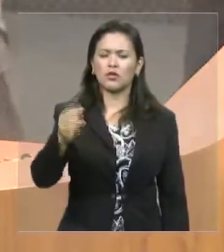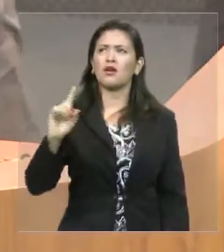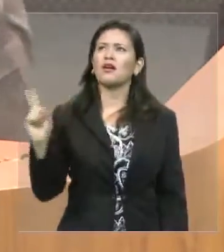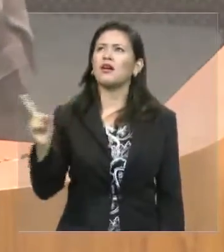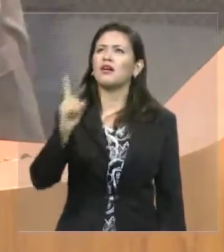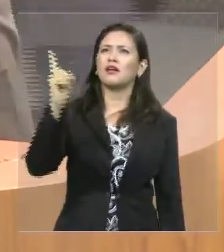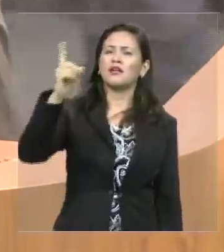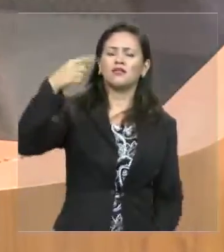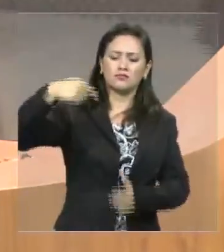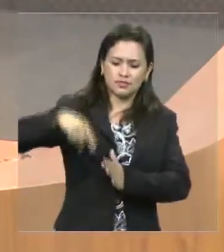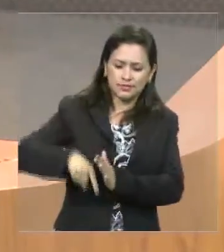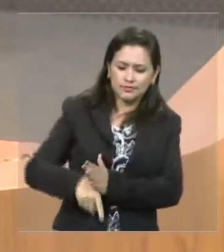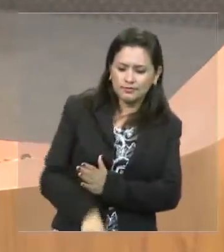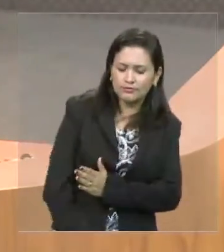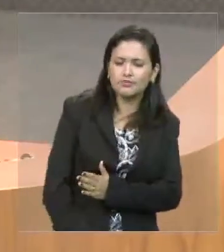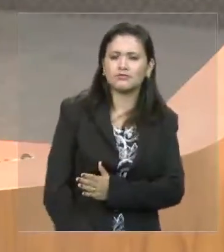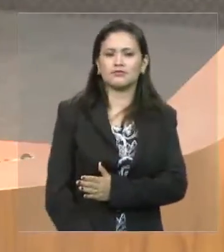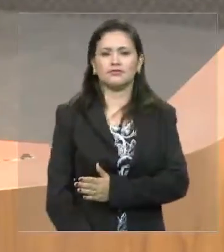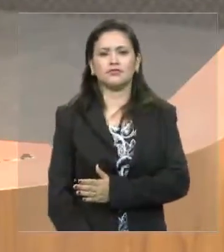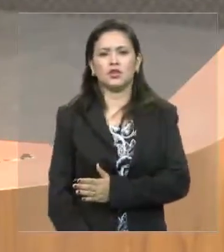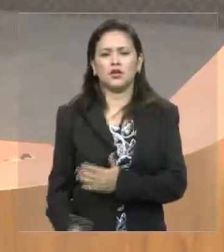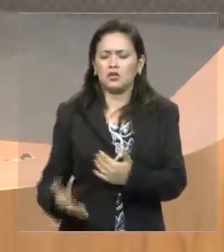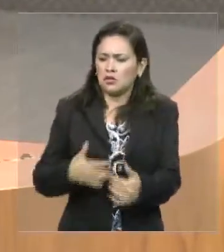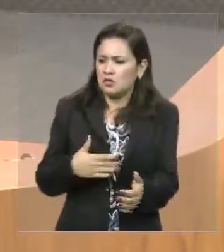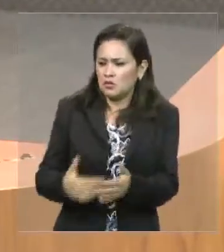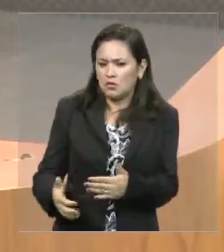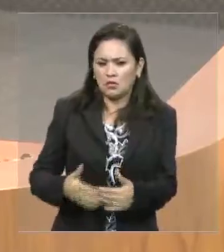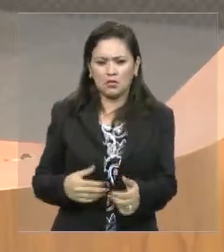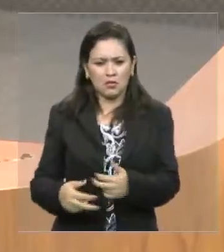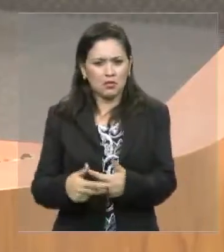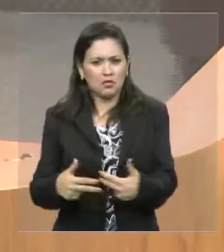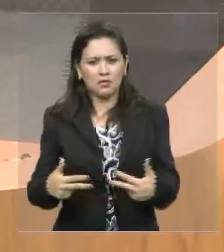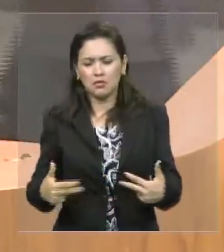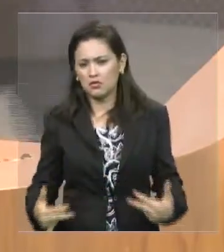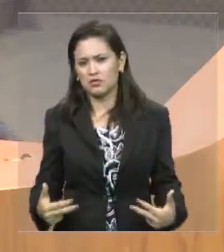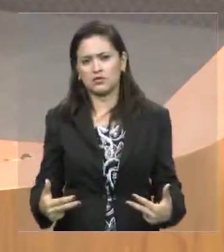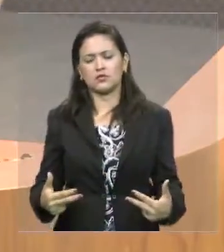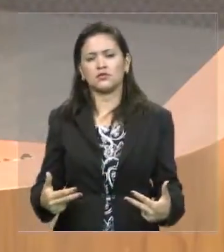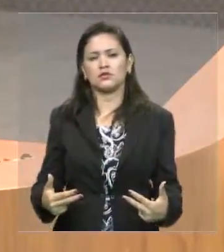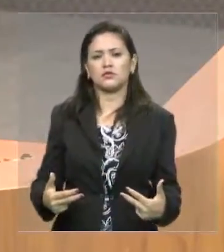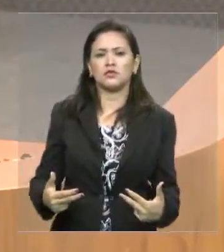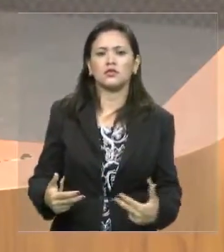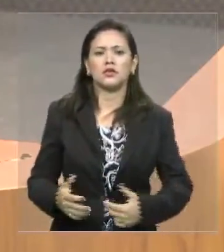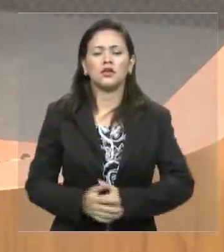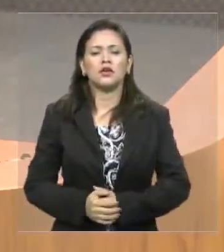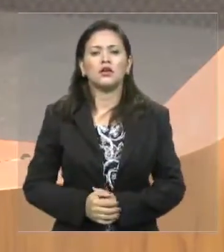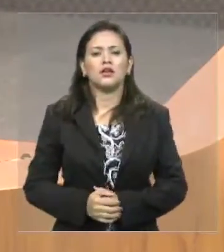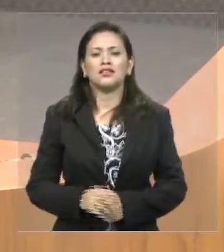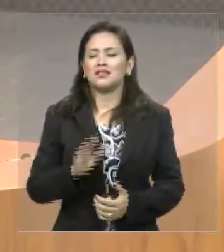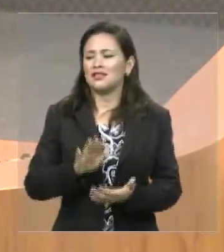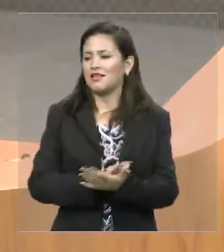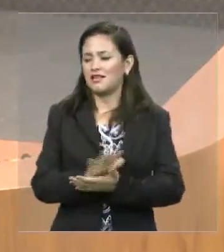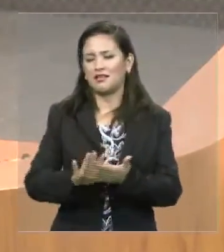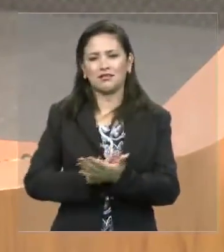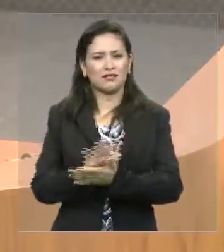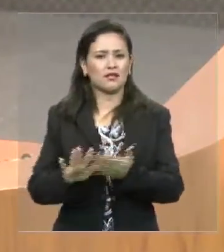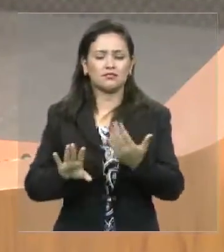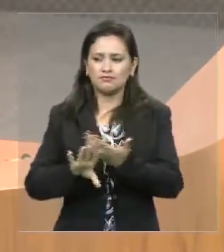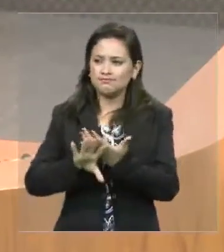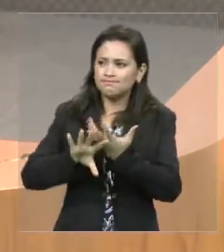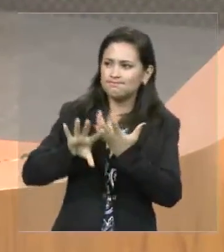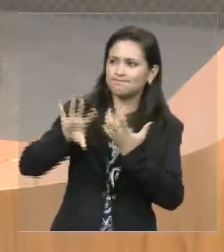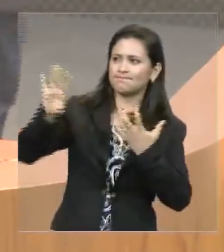a profundidade, nem outra coisa ou alguma criatura poderá nos separar do